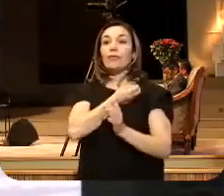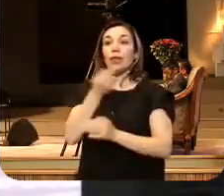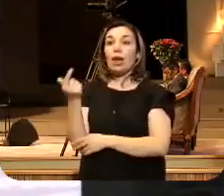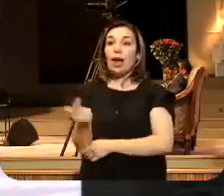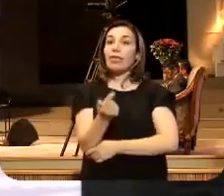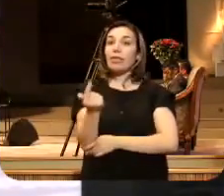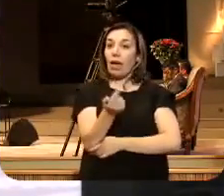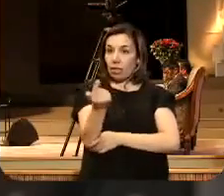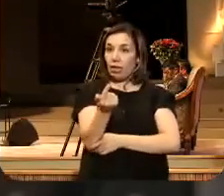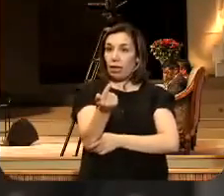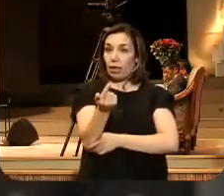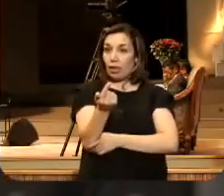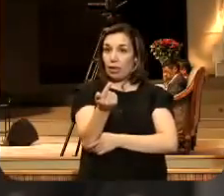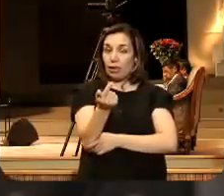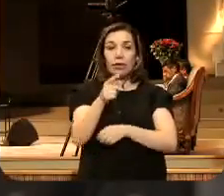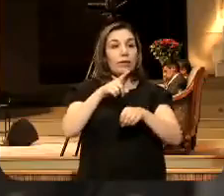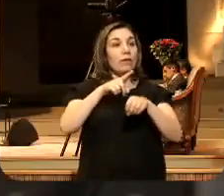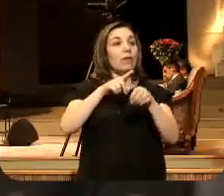eterna.